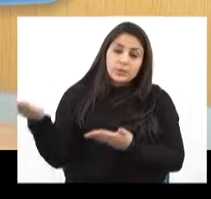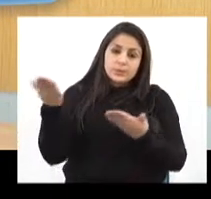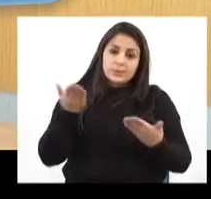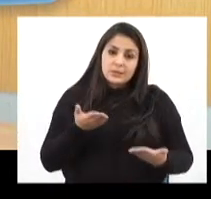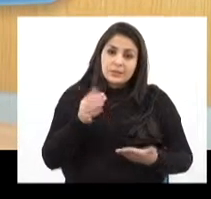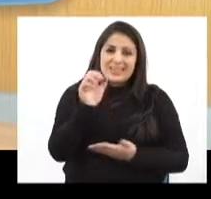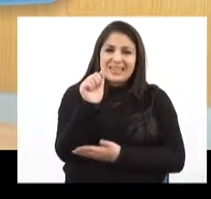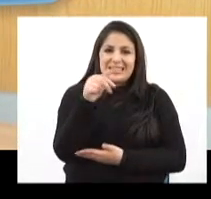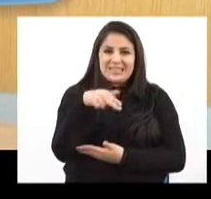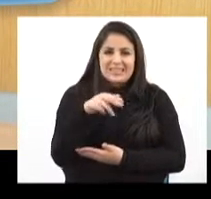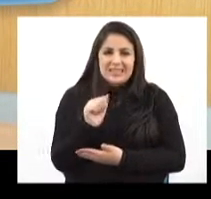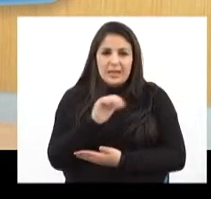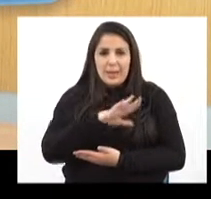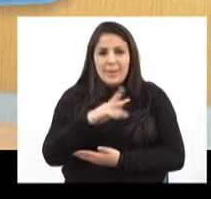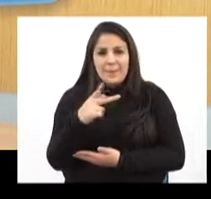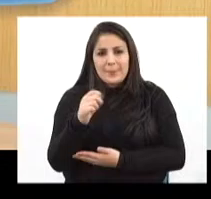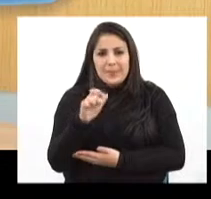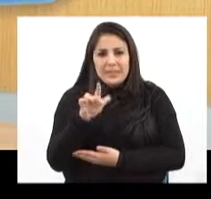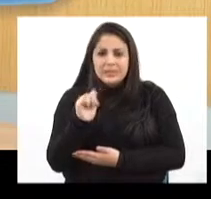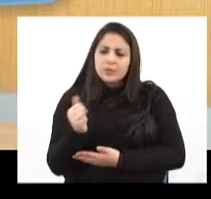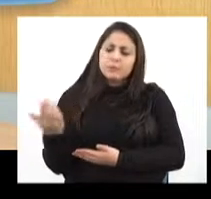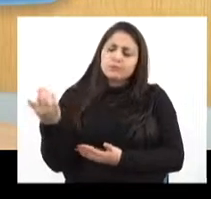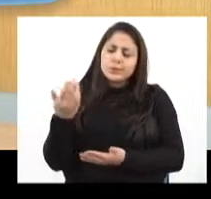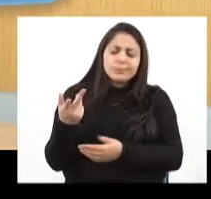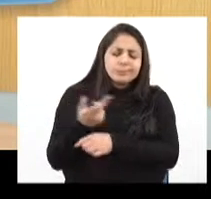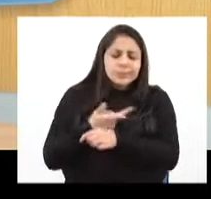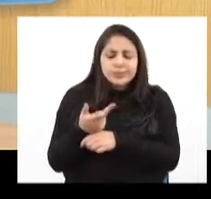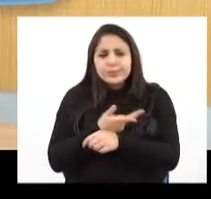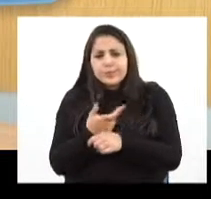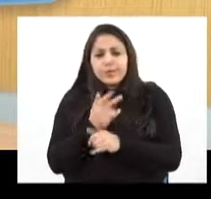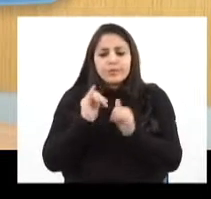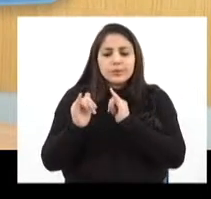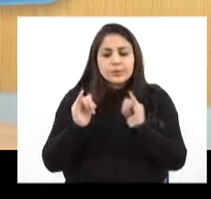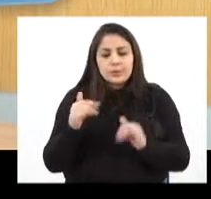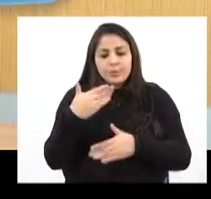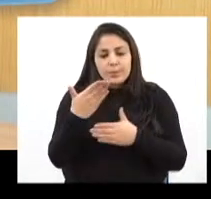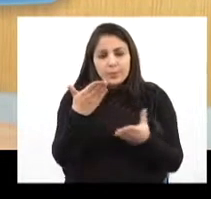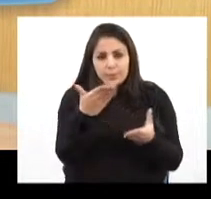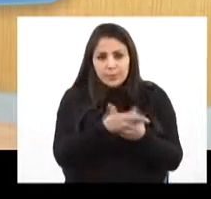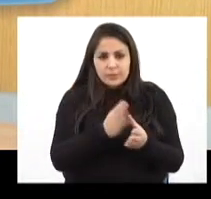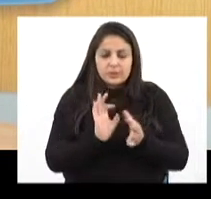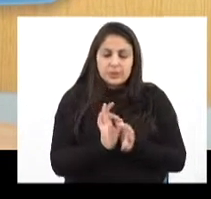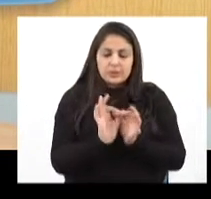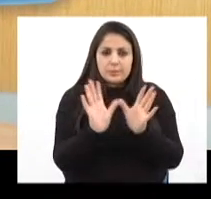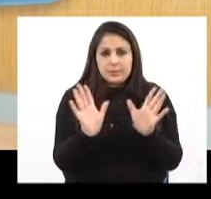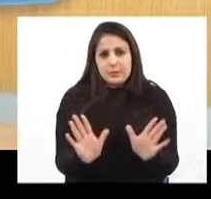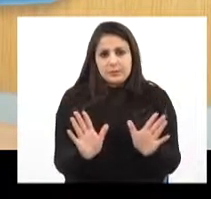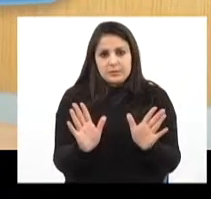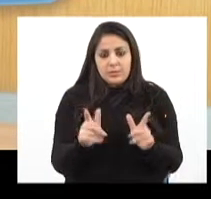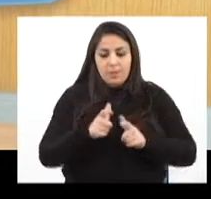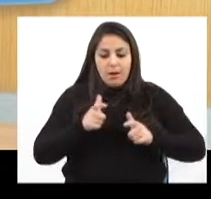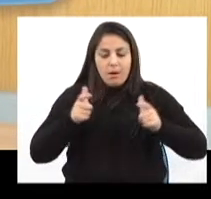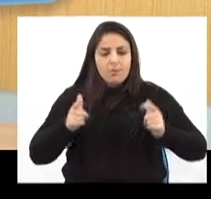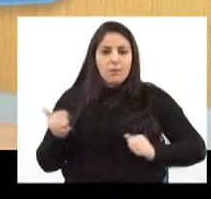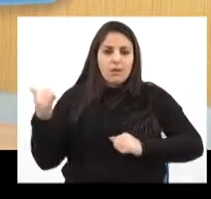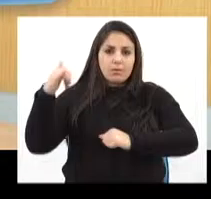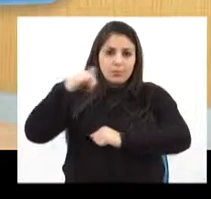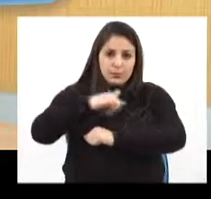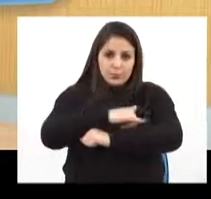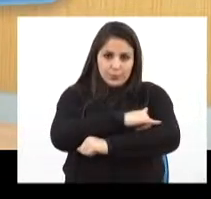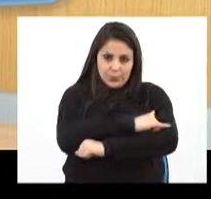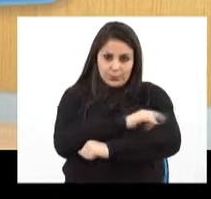recebido pela presidente Ana Pellini e buscava informações sobre o processo de licenciamento para a ampliação